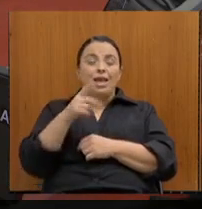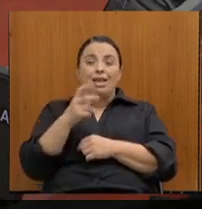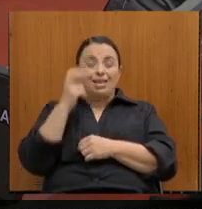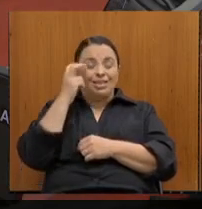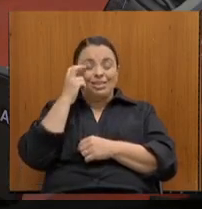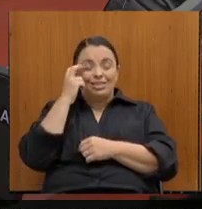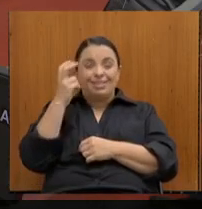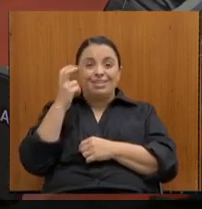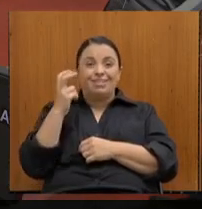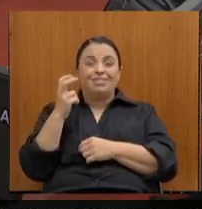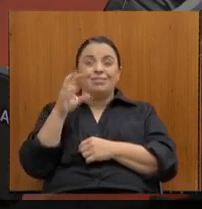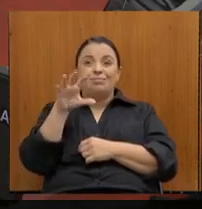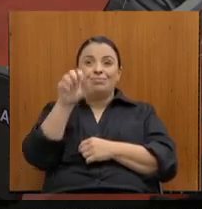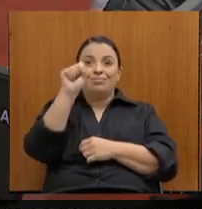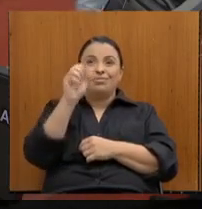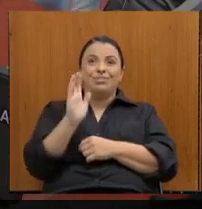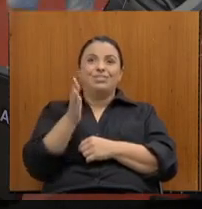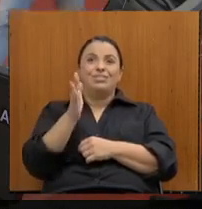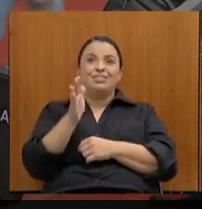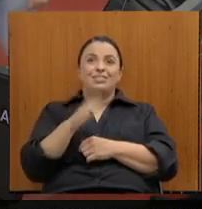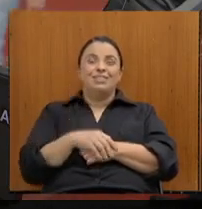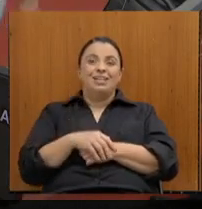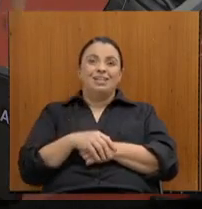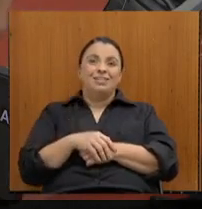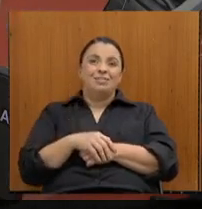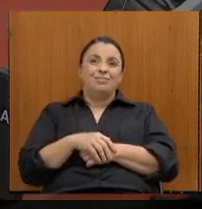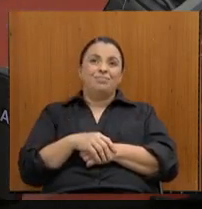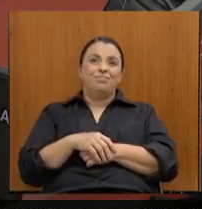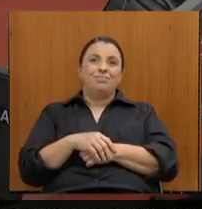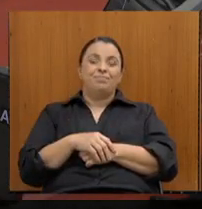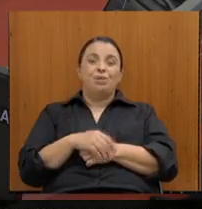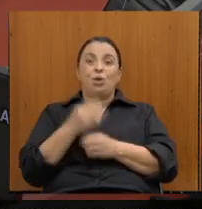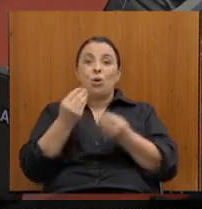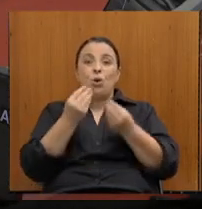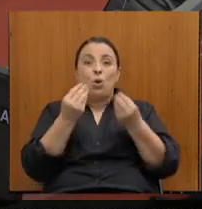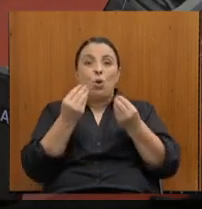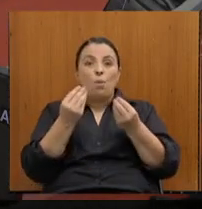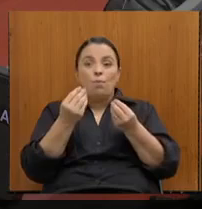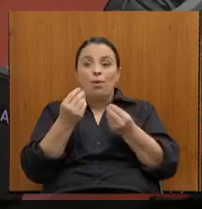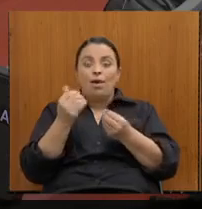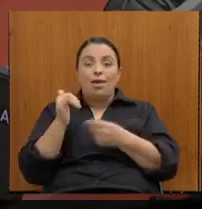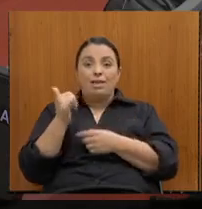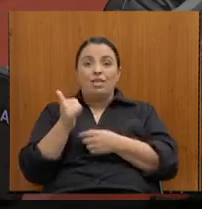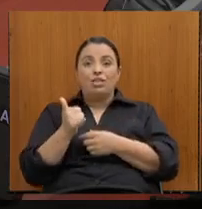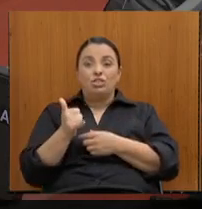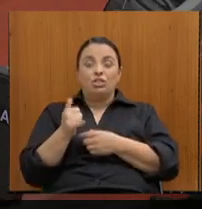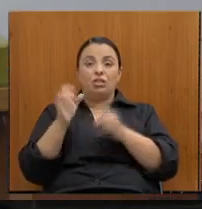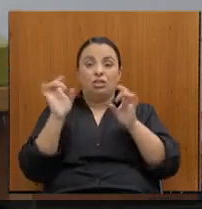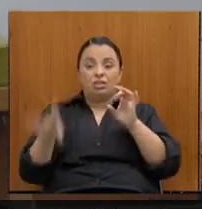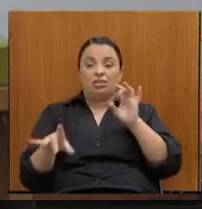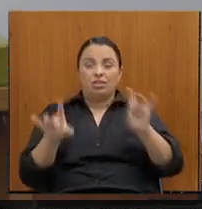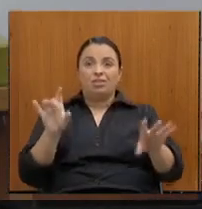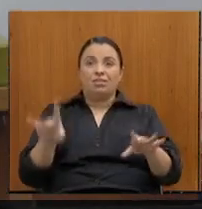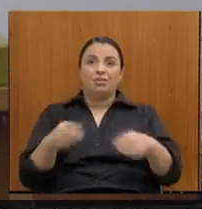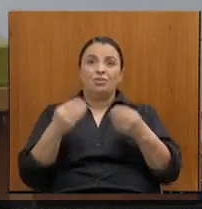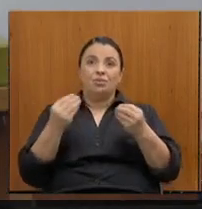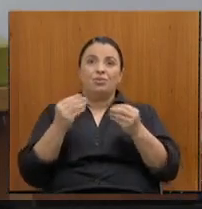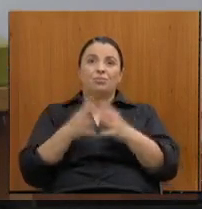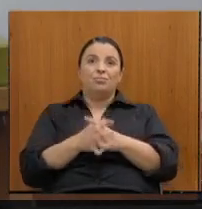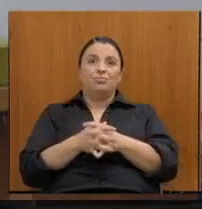já já captou isso é o pro lugar energia fora você tá doido o próximo por favor